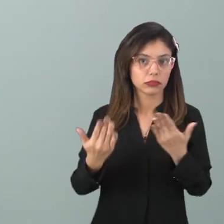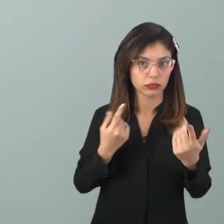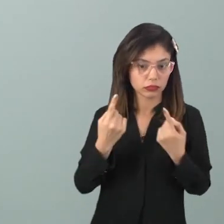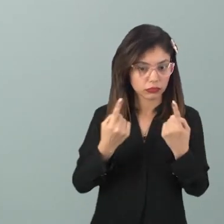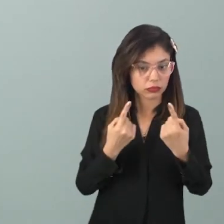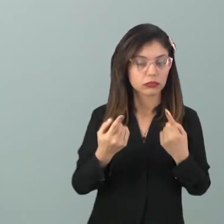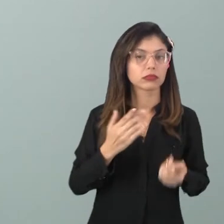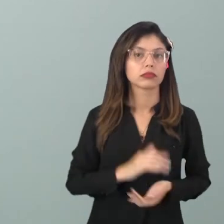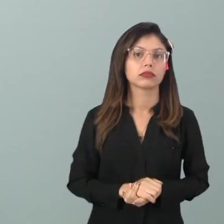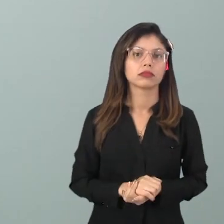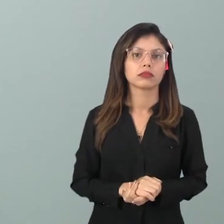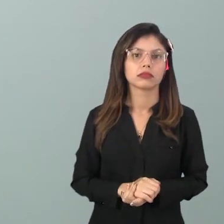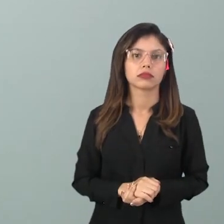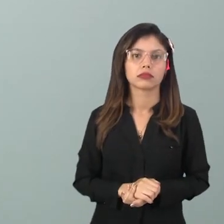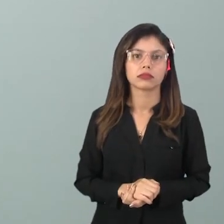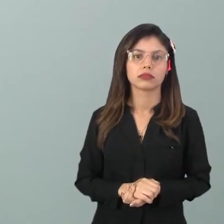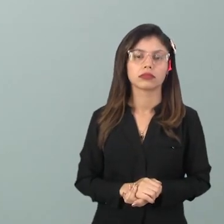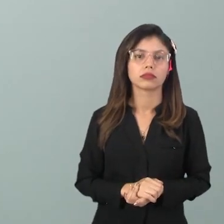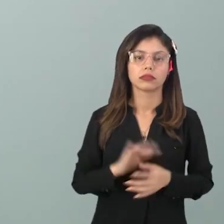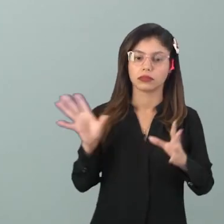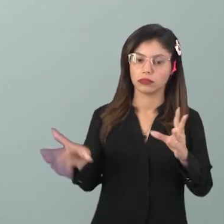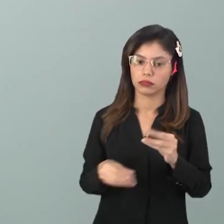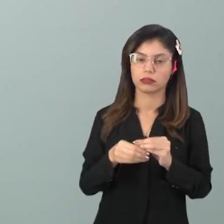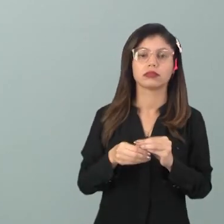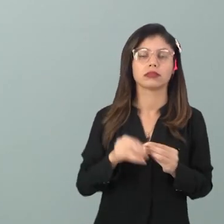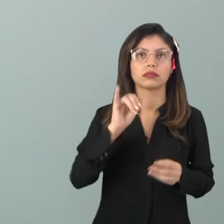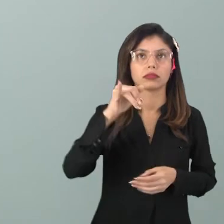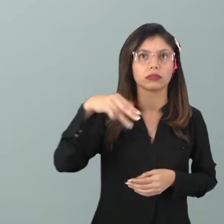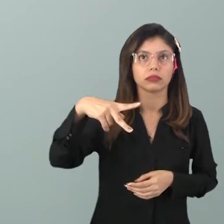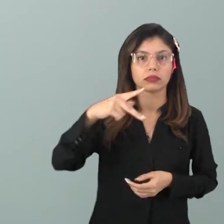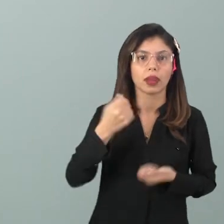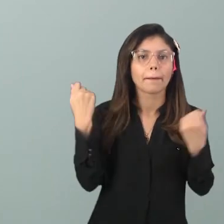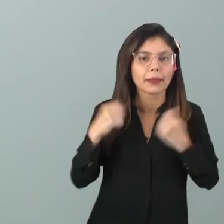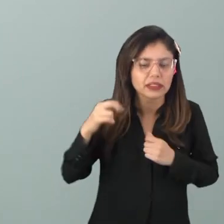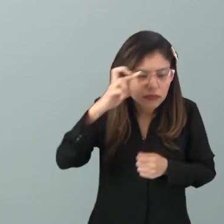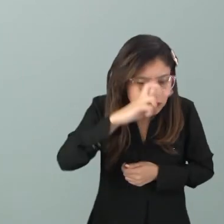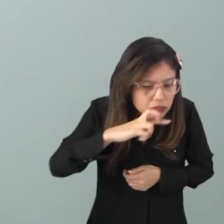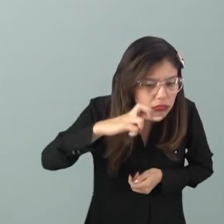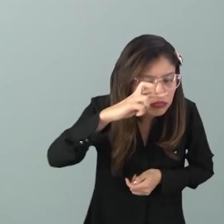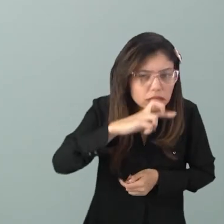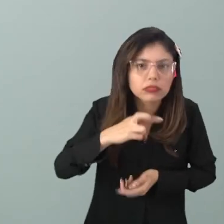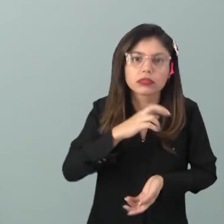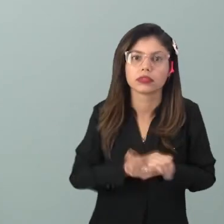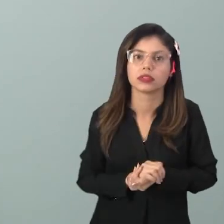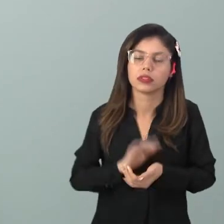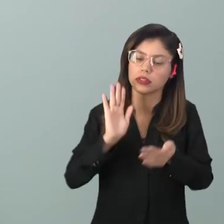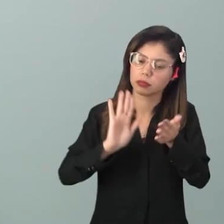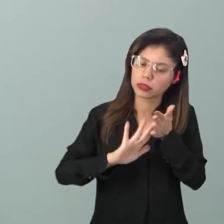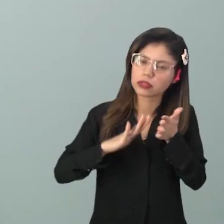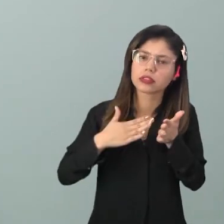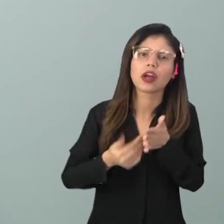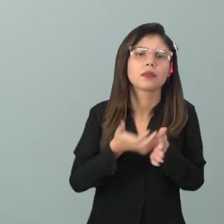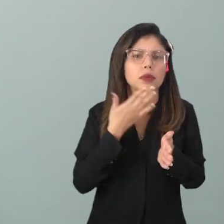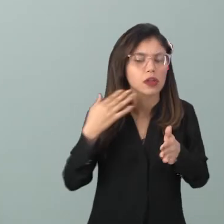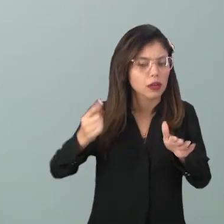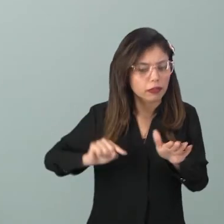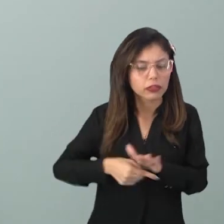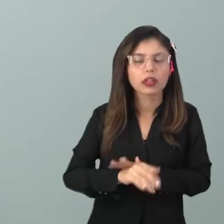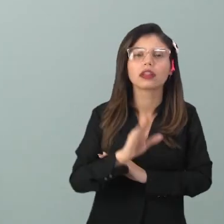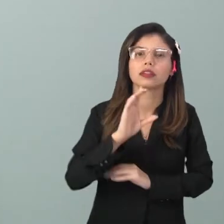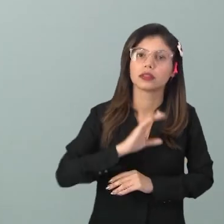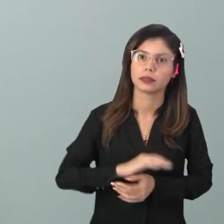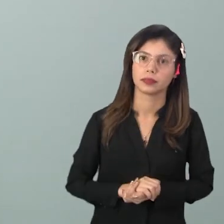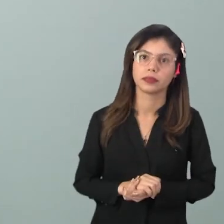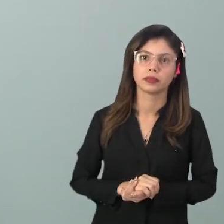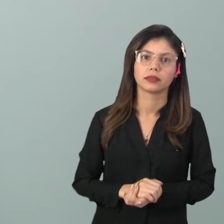que dialoga, e a intertextualidade implícita é preciso fazer uma análise, uma interpretação mais aprofundada